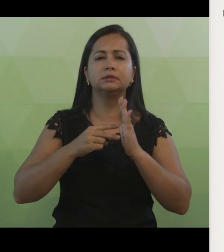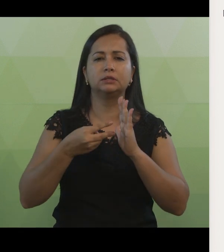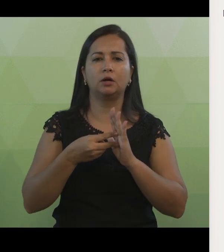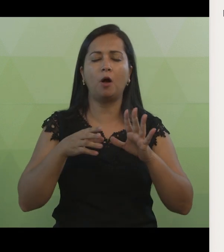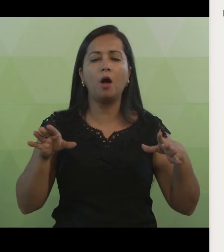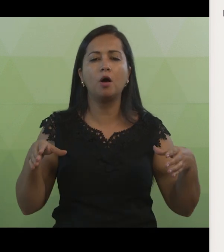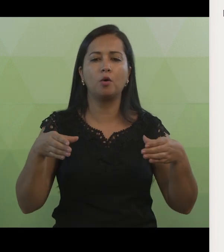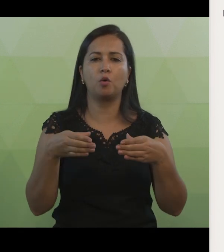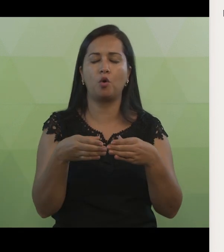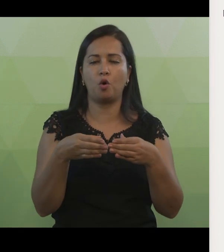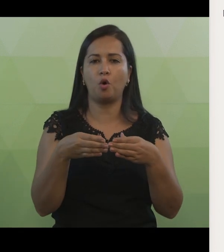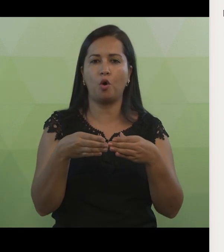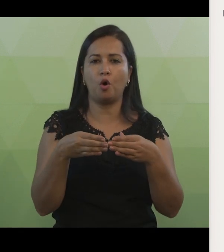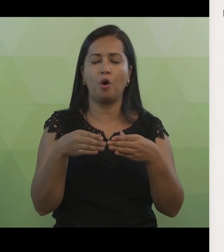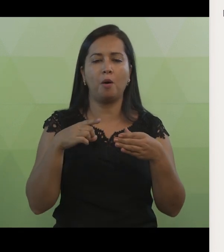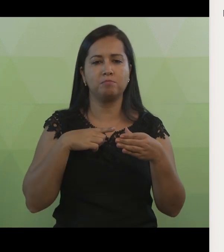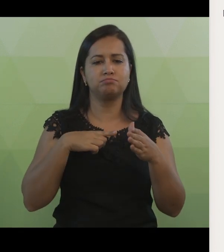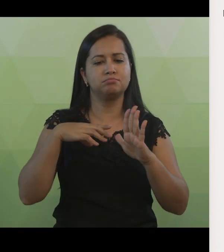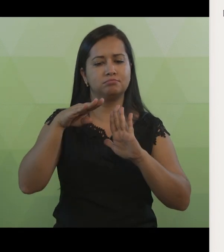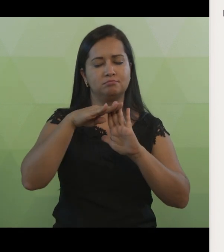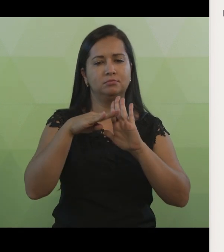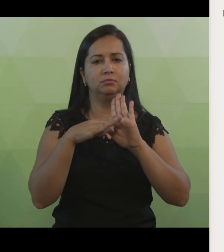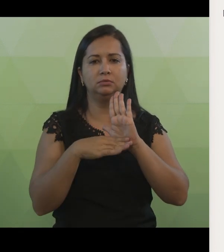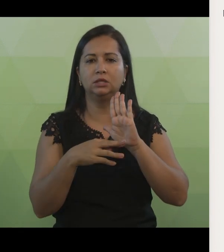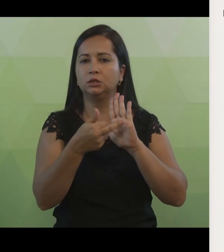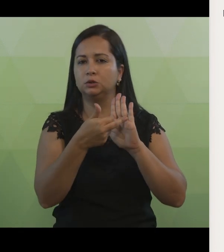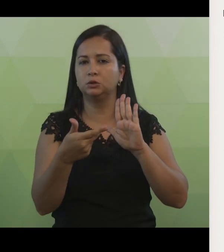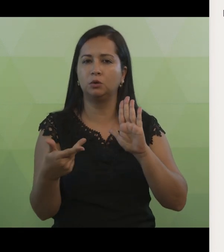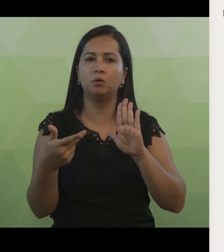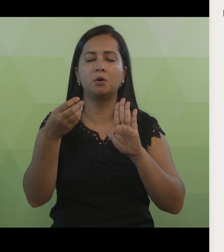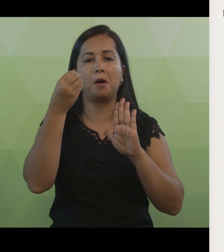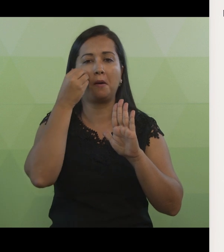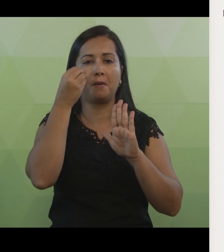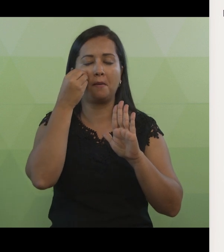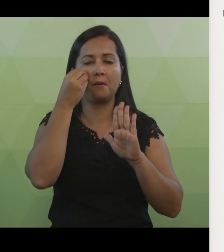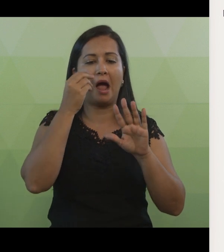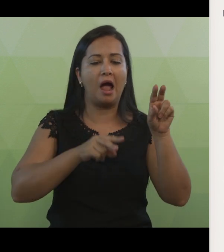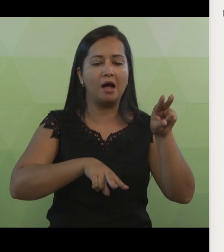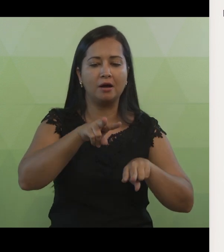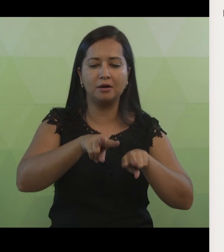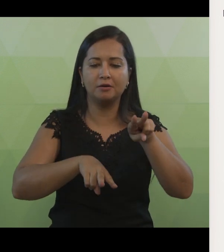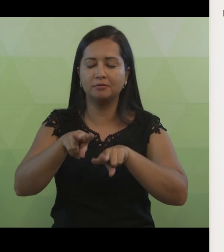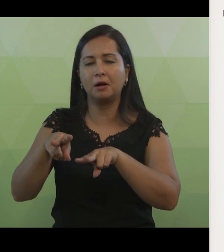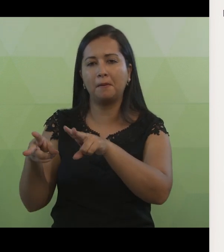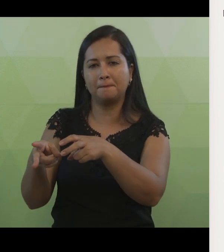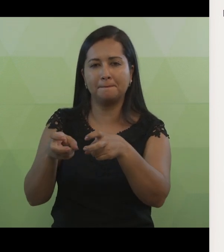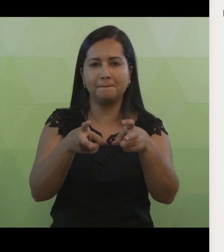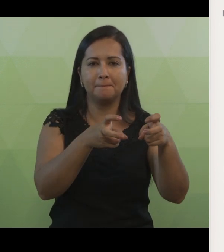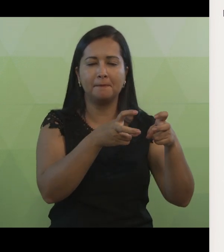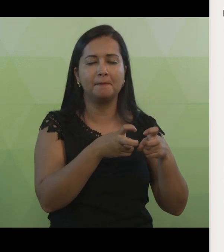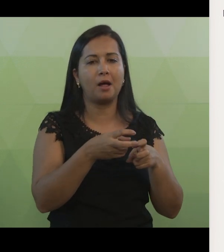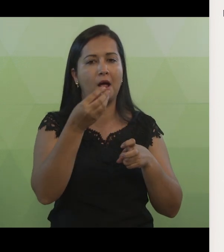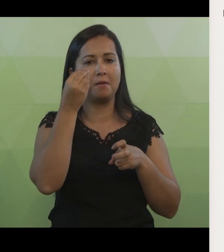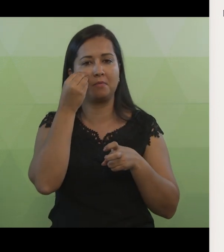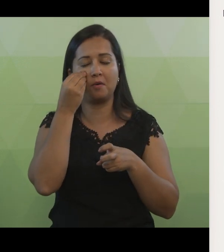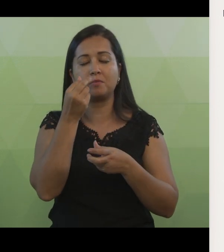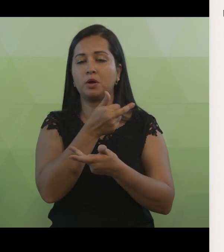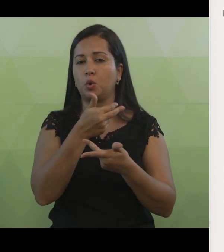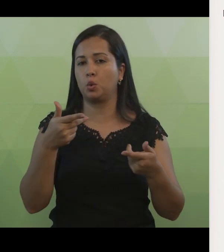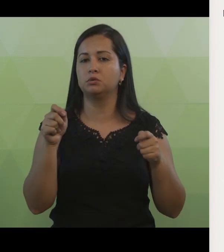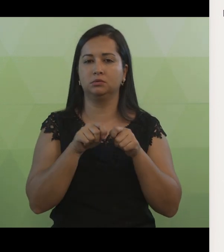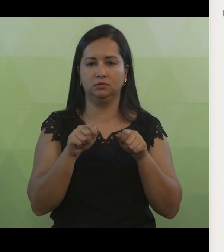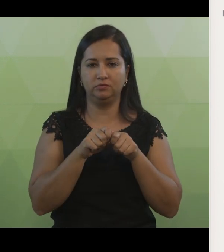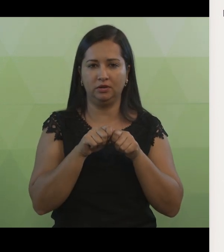estudar e avaliar sistematicamente os processos de uma empresa, buscando evidências acerca das ações